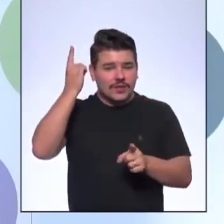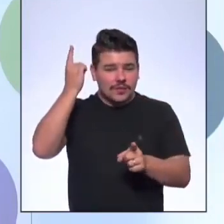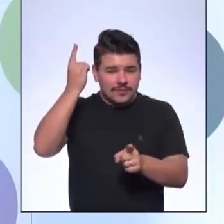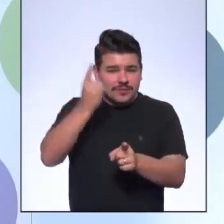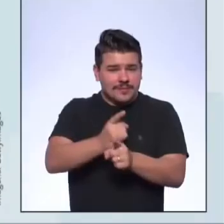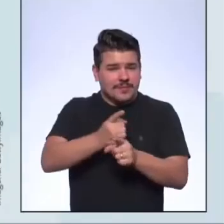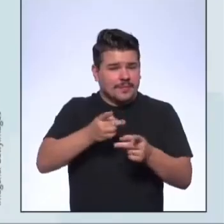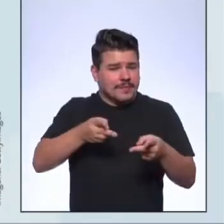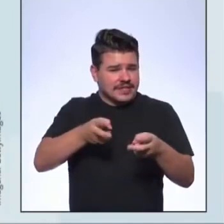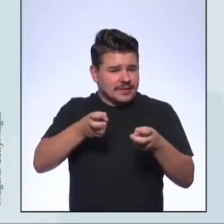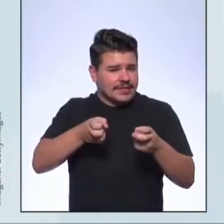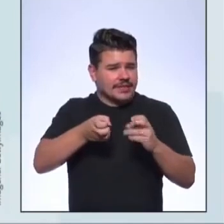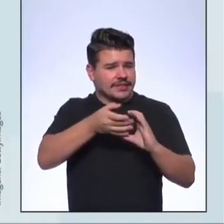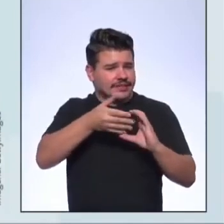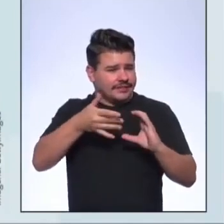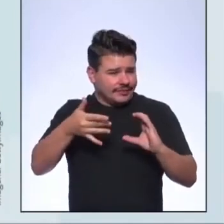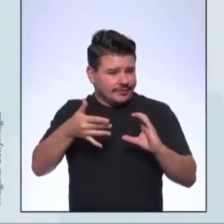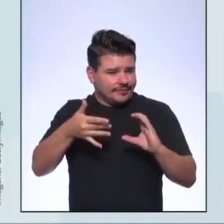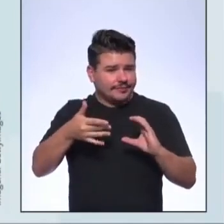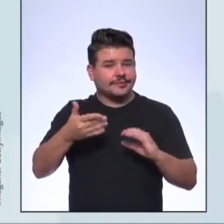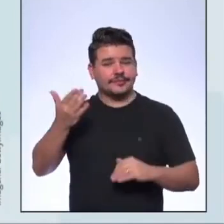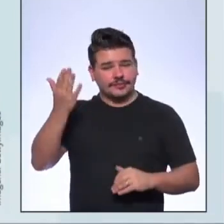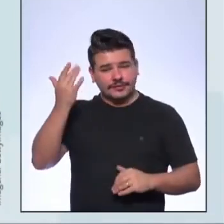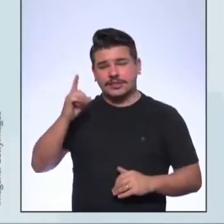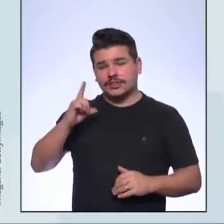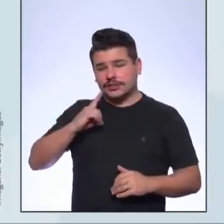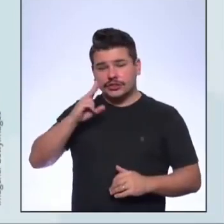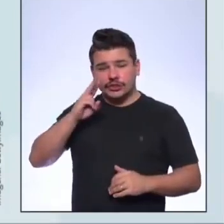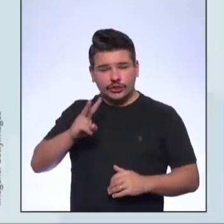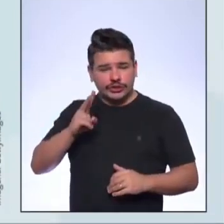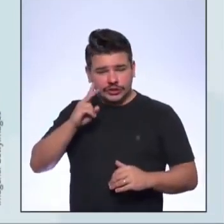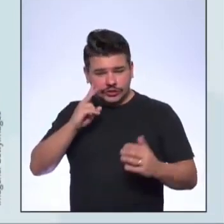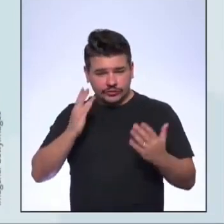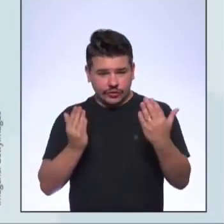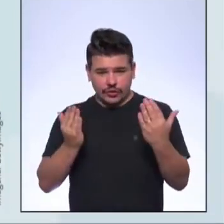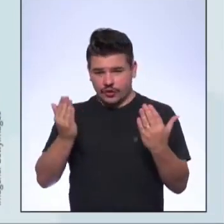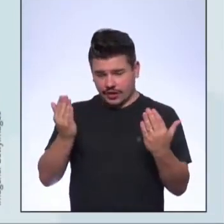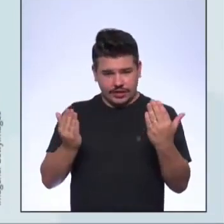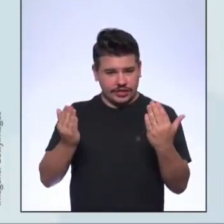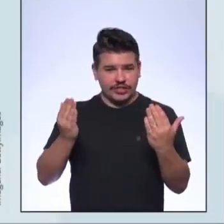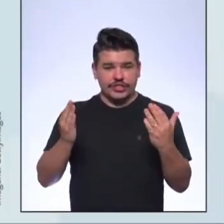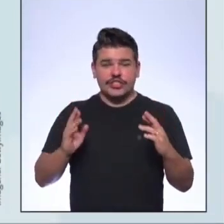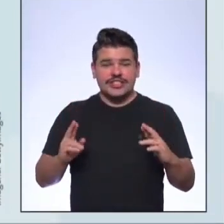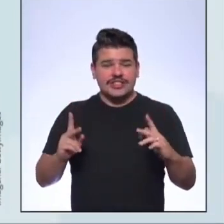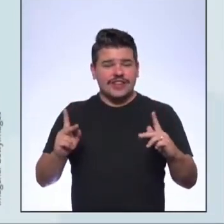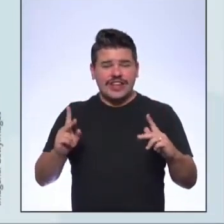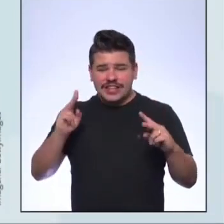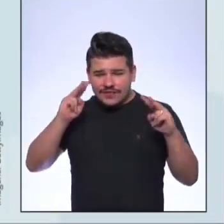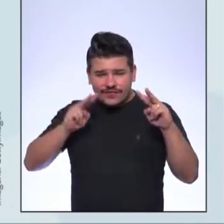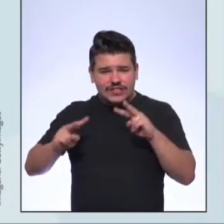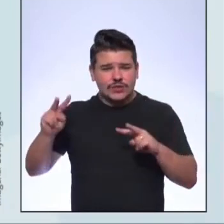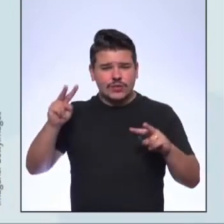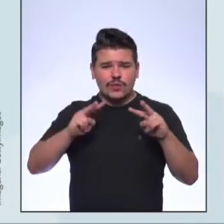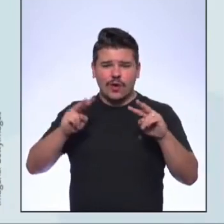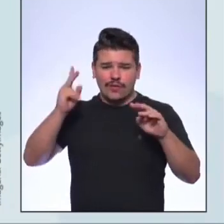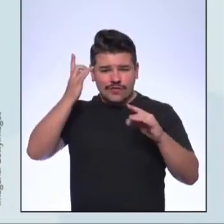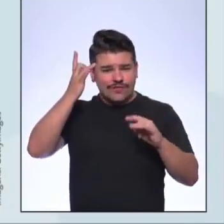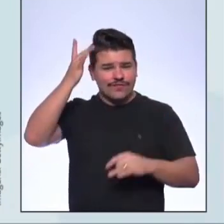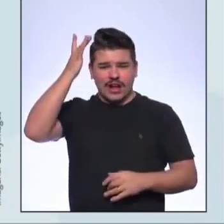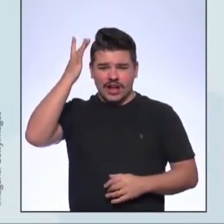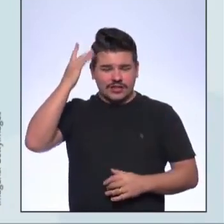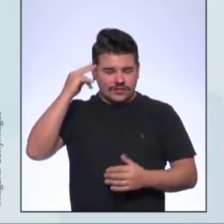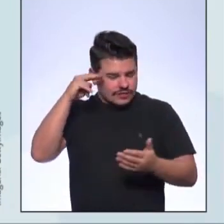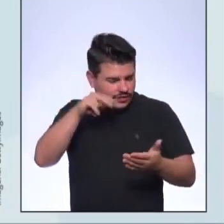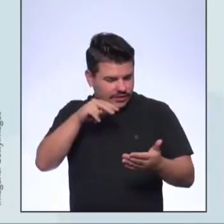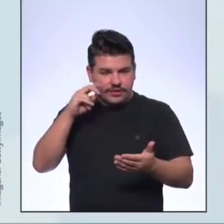dos caracteres, tá? Então, eram variedades que você conseguia diferenciar muito visualmente, assim, morfologicamente, você batia o